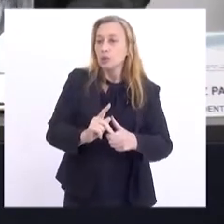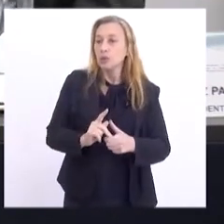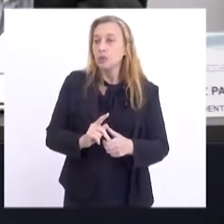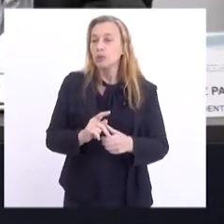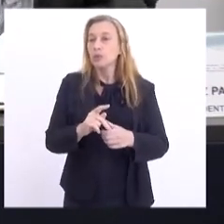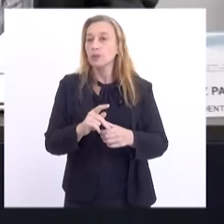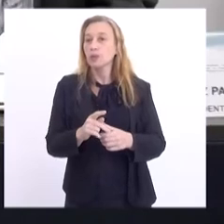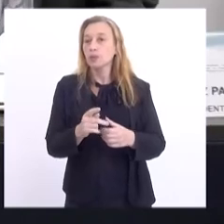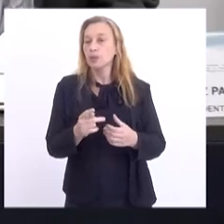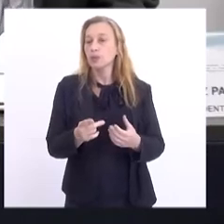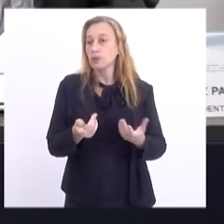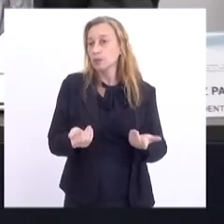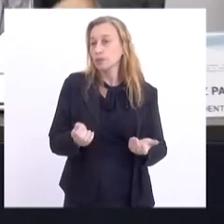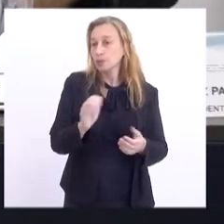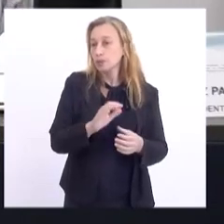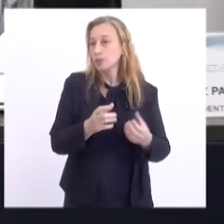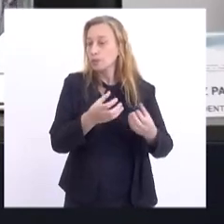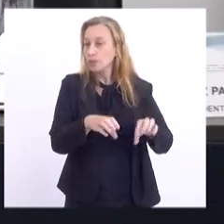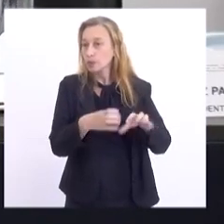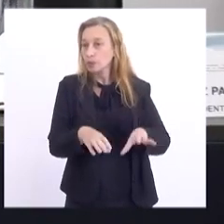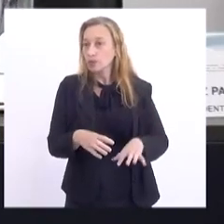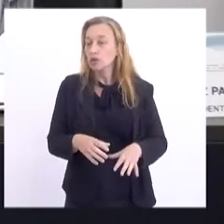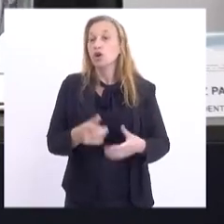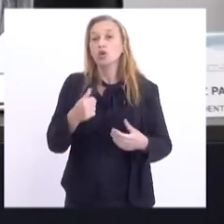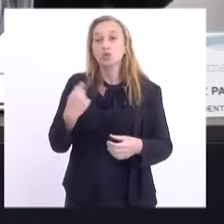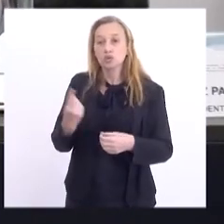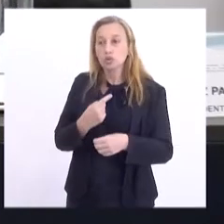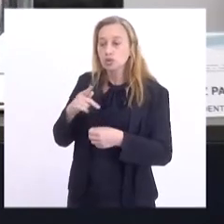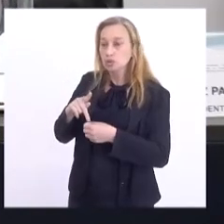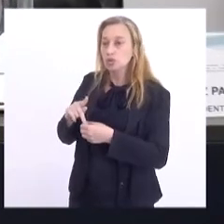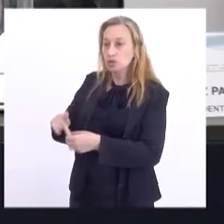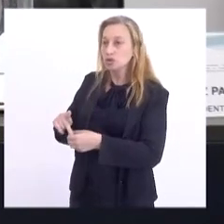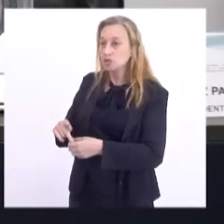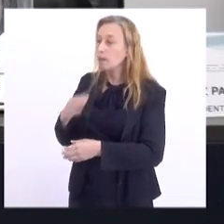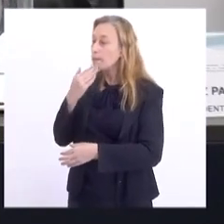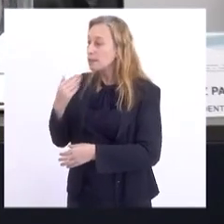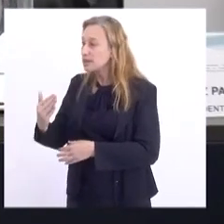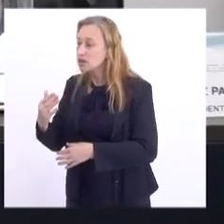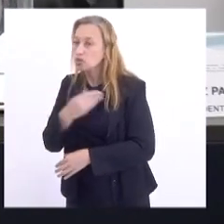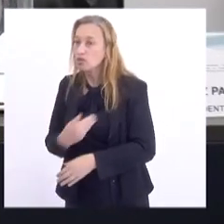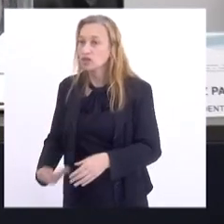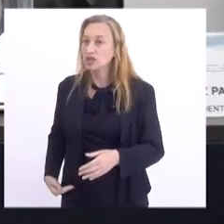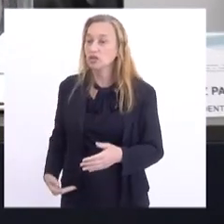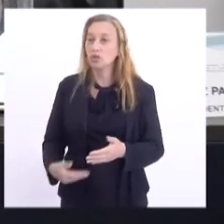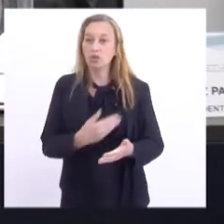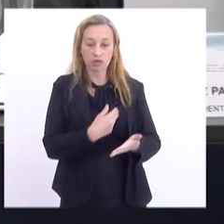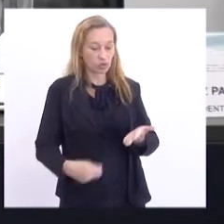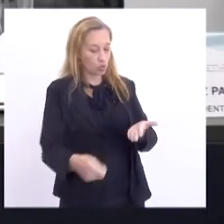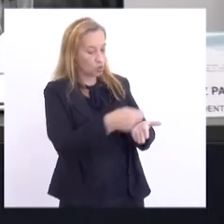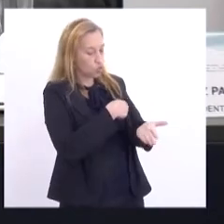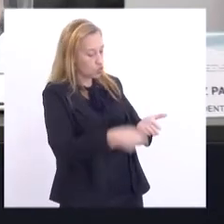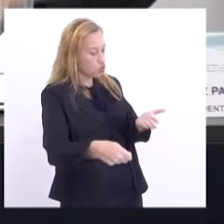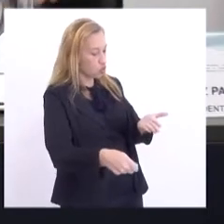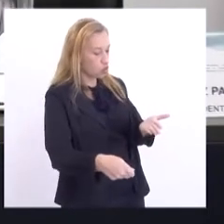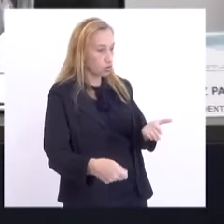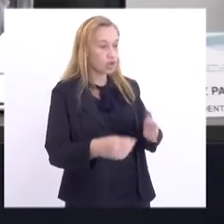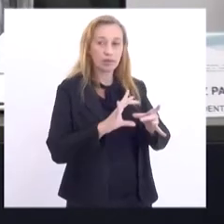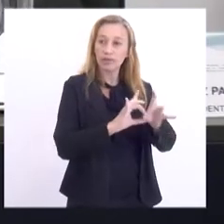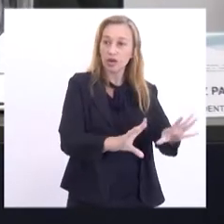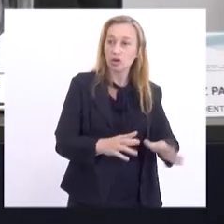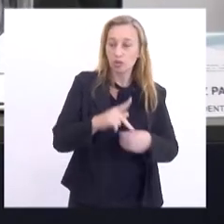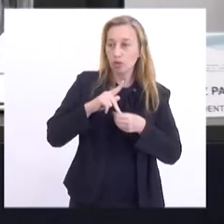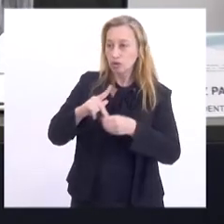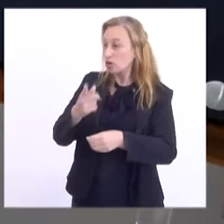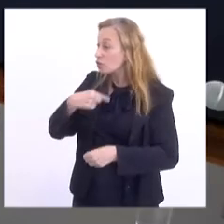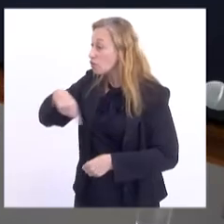se deve ter sido nosso Procuradores passou o governador Senador pegou a caneta e autorizar eu